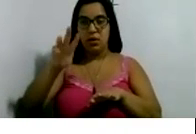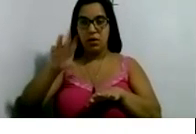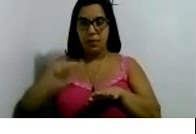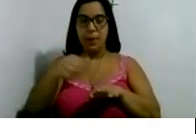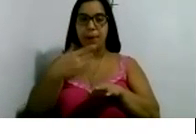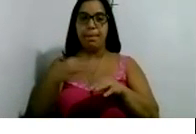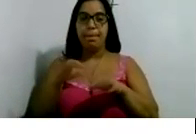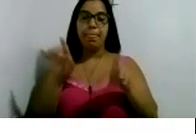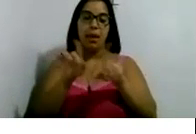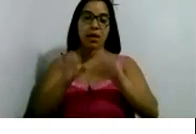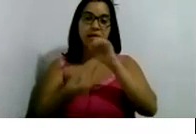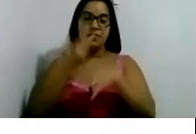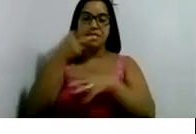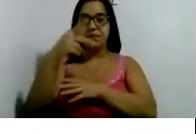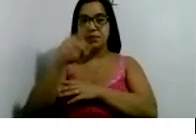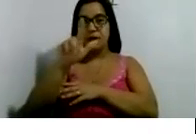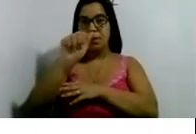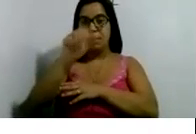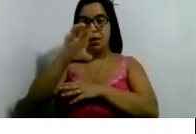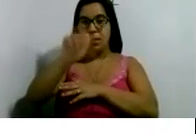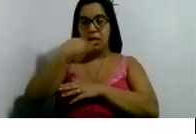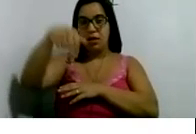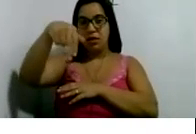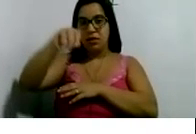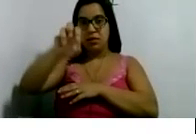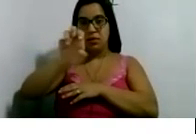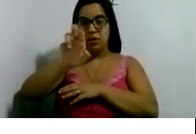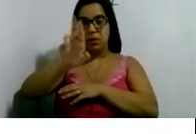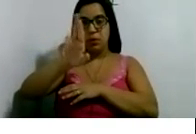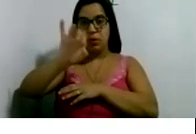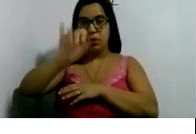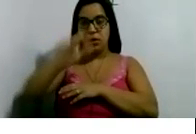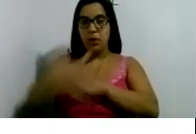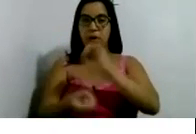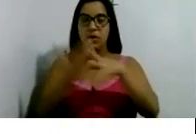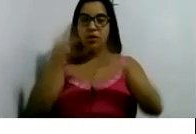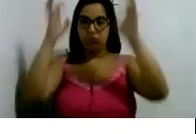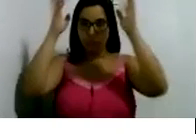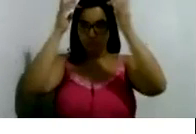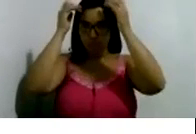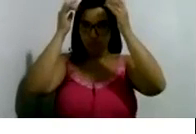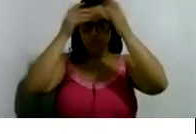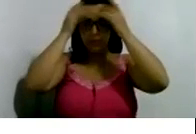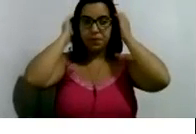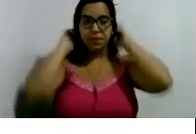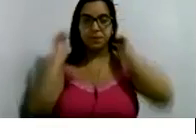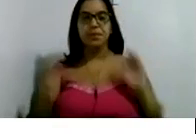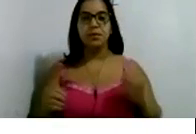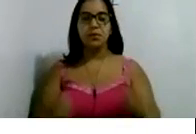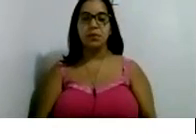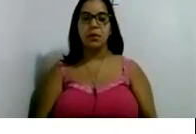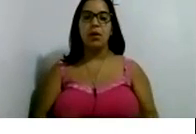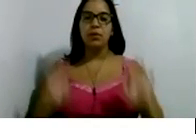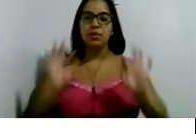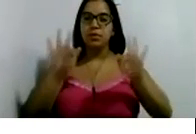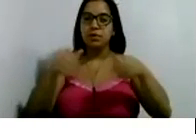neural. Então, essa placa neural, ela dá origem lá ao sistema nervoso central. Então, a gente tem essas